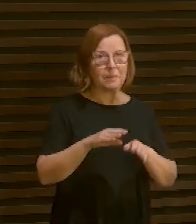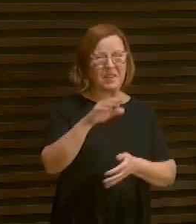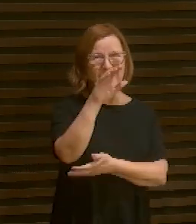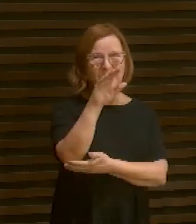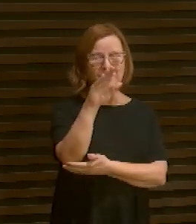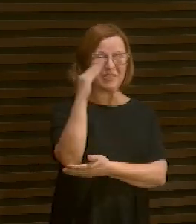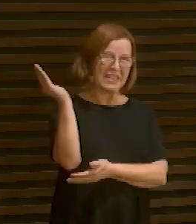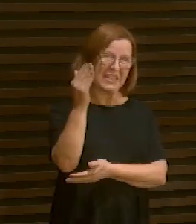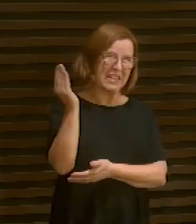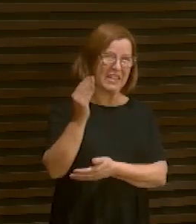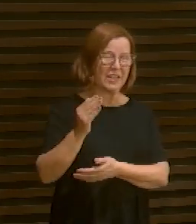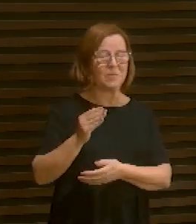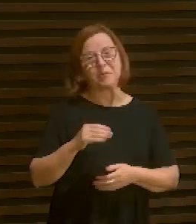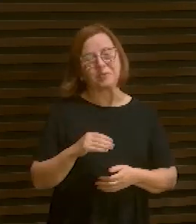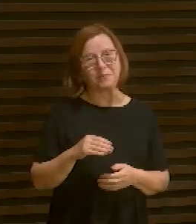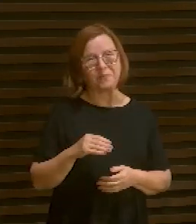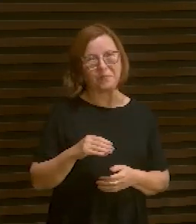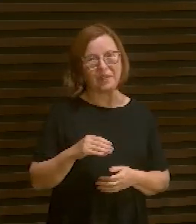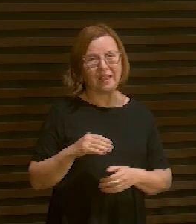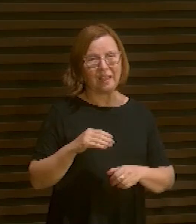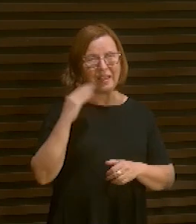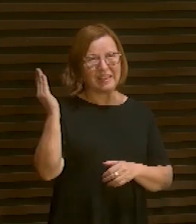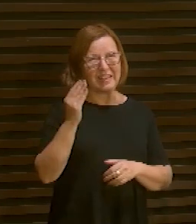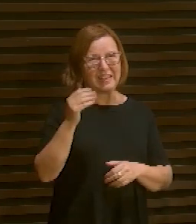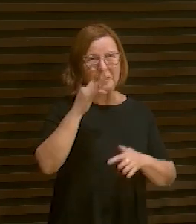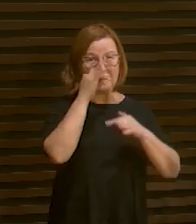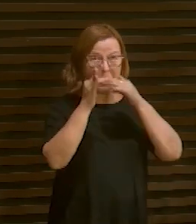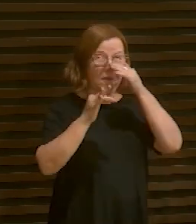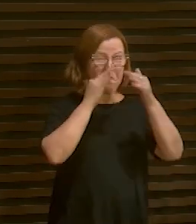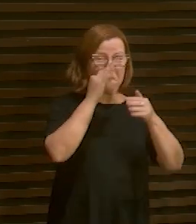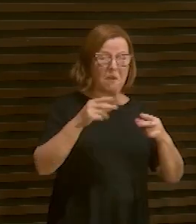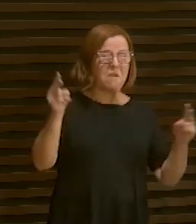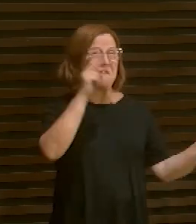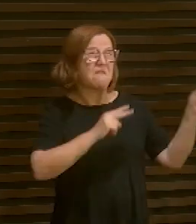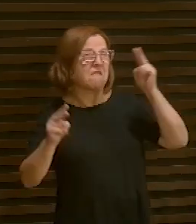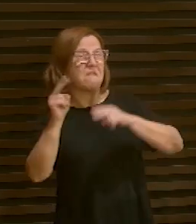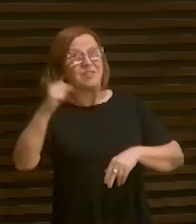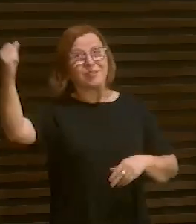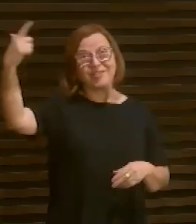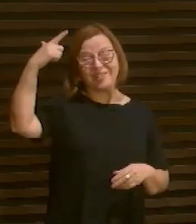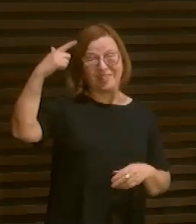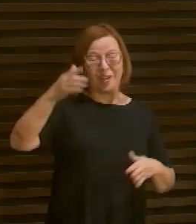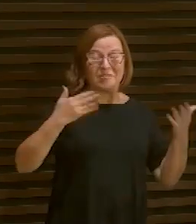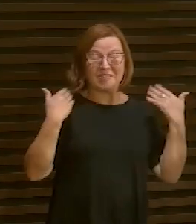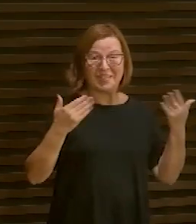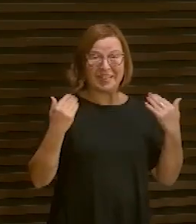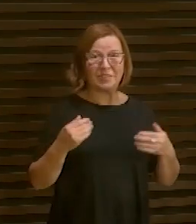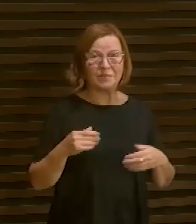de primavera com muito vento e manhãs ensolaradas no verão. Em